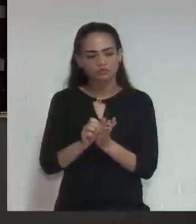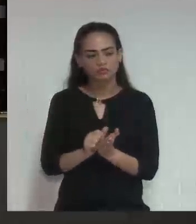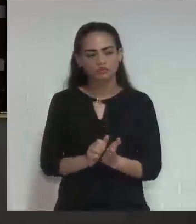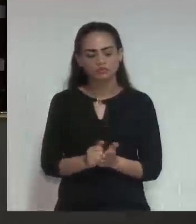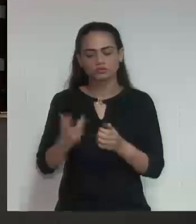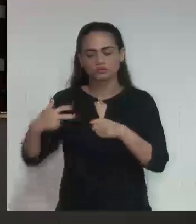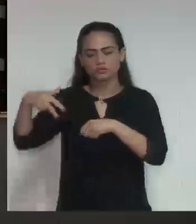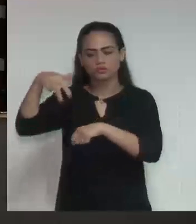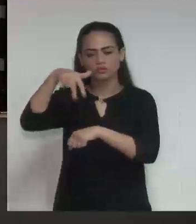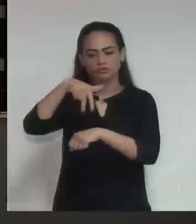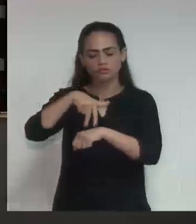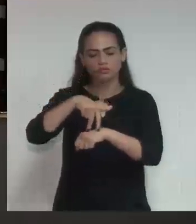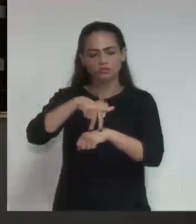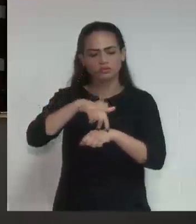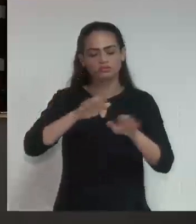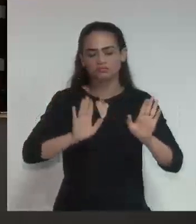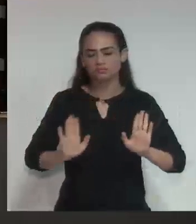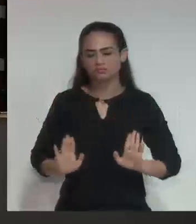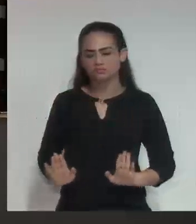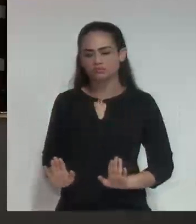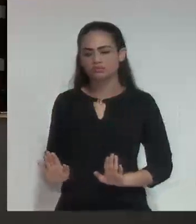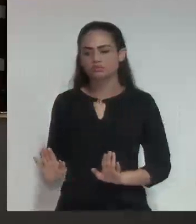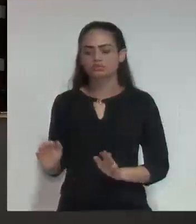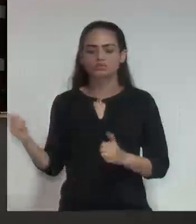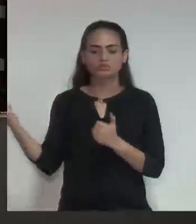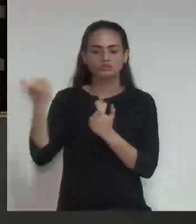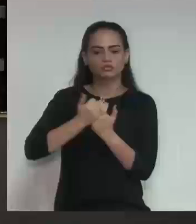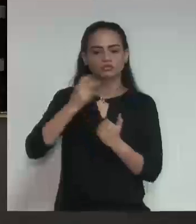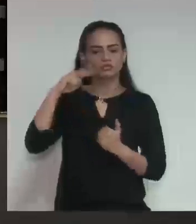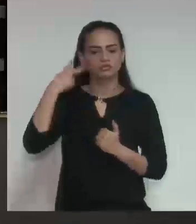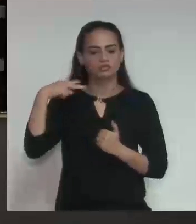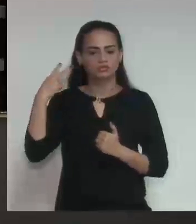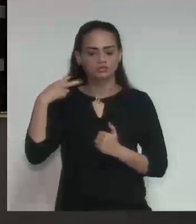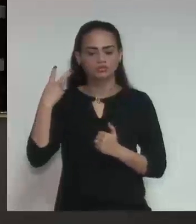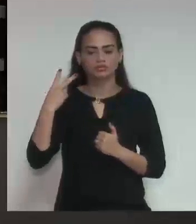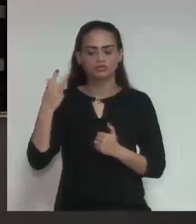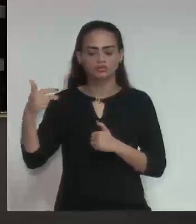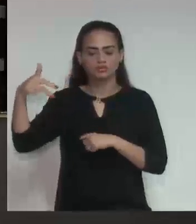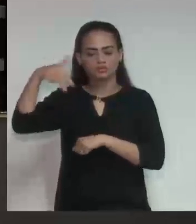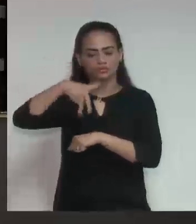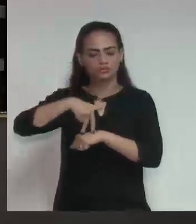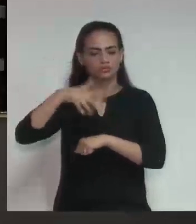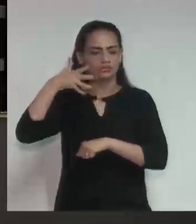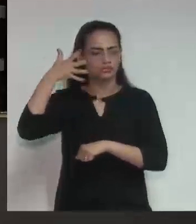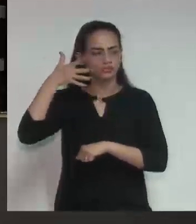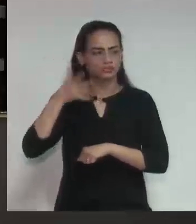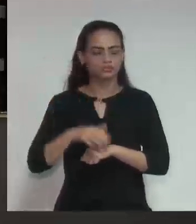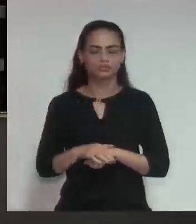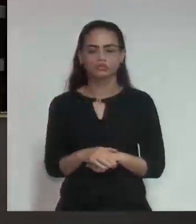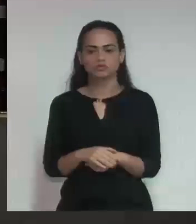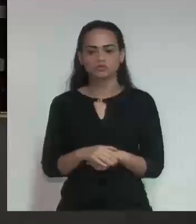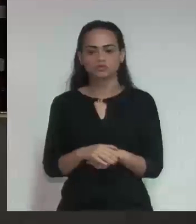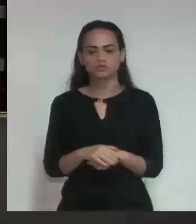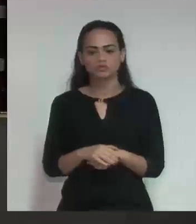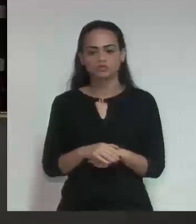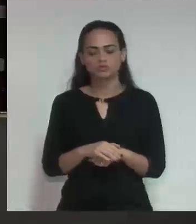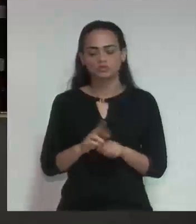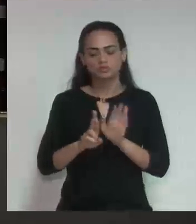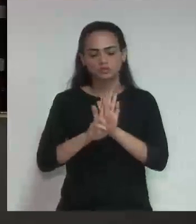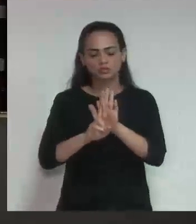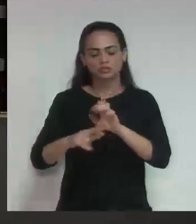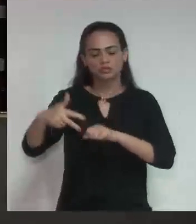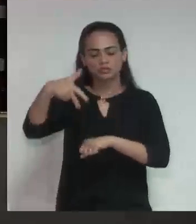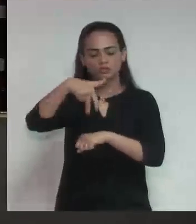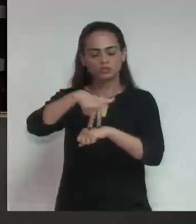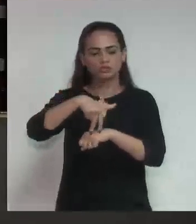o presidente passará a palavra aos vereadores inscritos para usá-la em explicação pessoal. Parágrafo 2º. O prazo para o orador usar a tribuna será de,